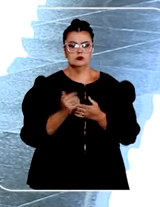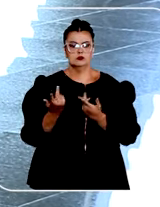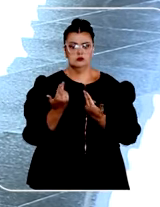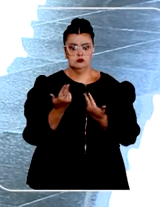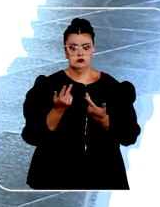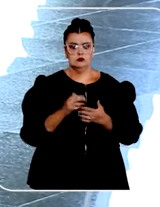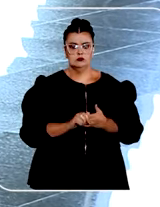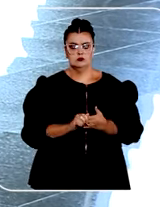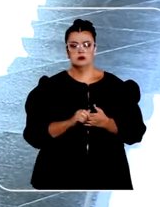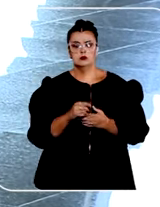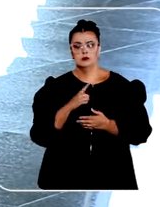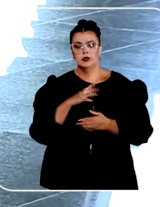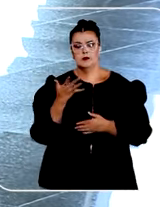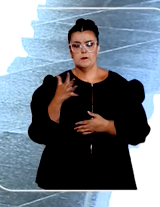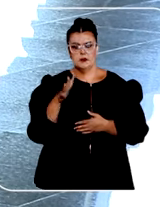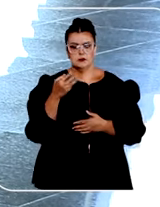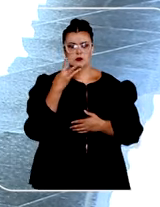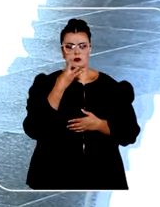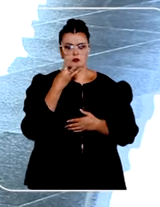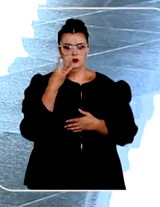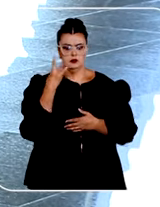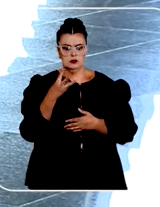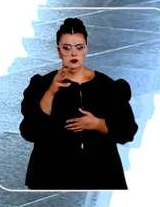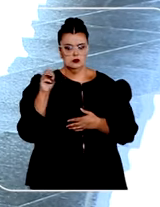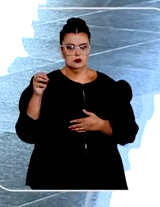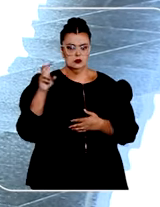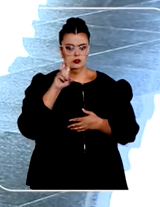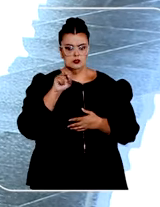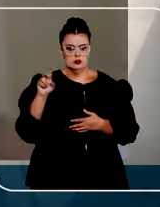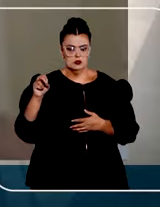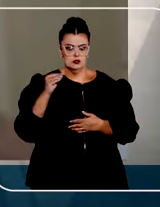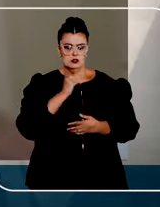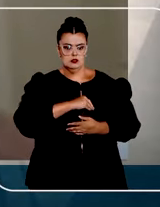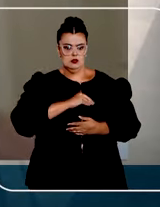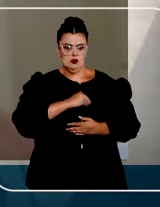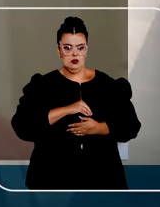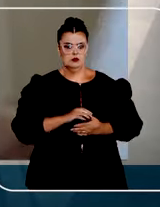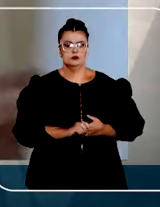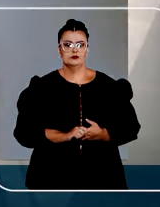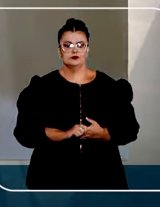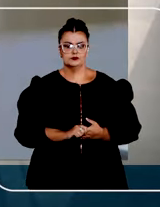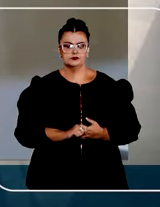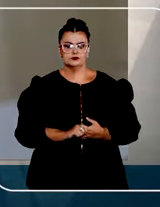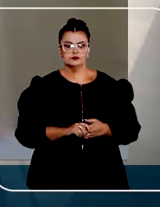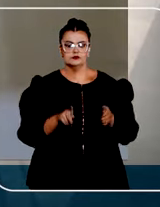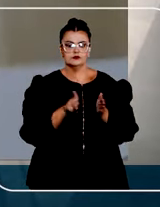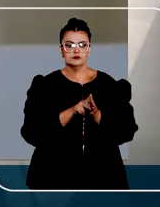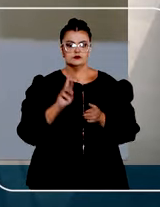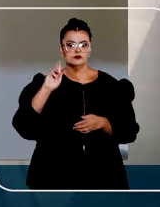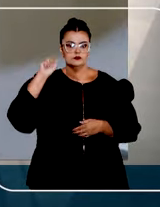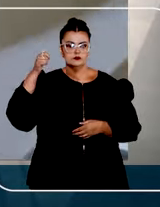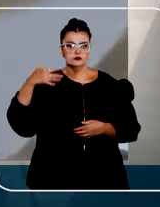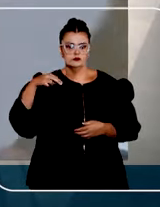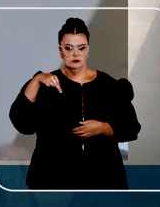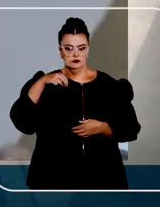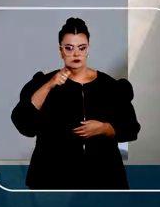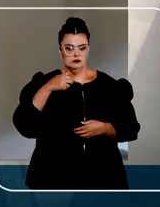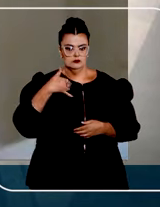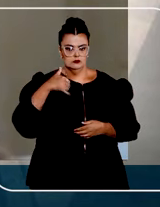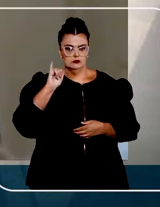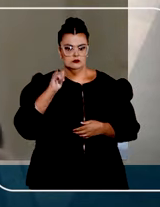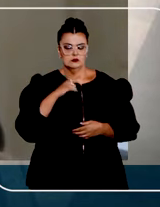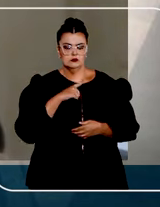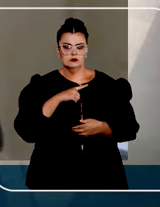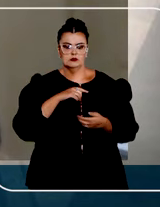semelhantes que giram em torno de 300 a 500 salários mínimos além disso a relatora do caso ministra Nancy Andri apontou que o